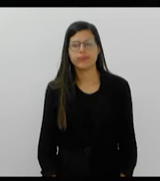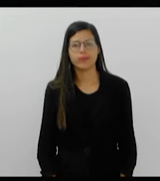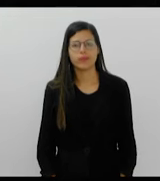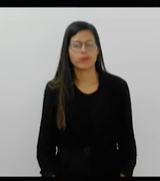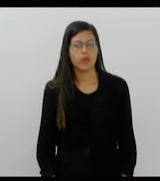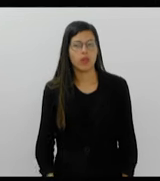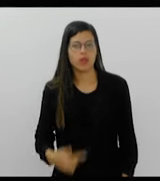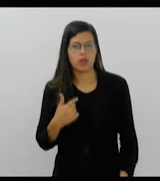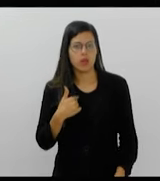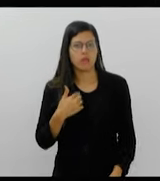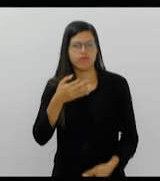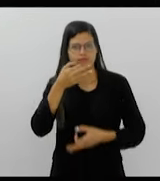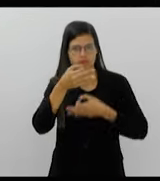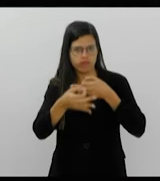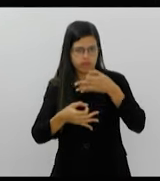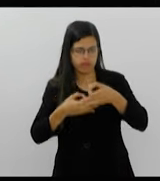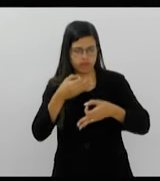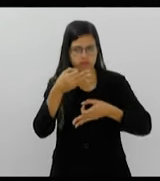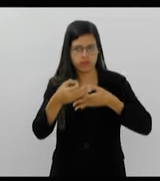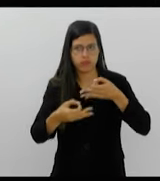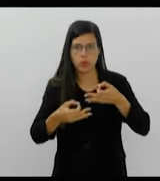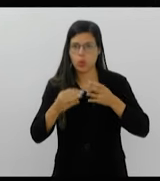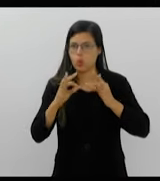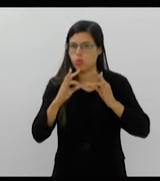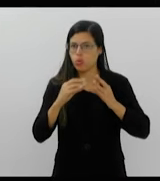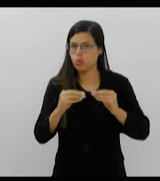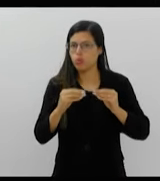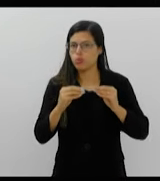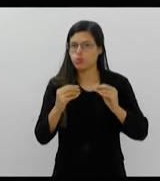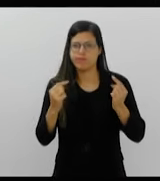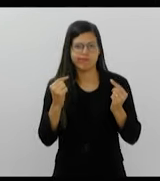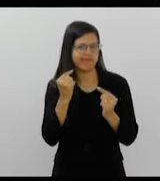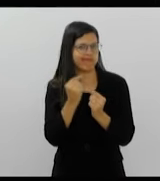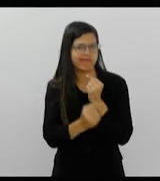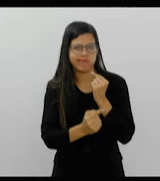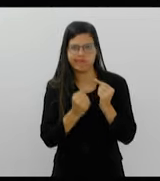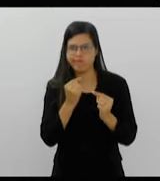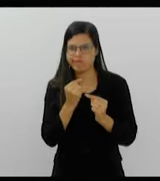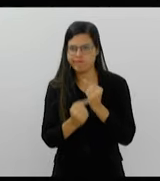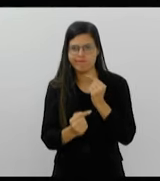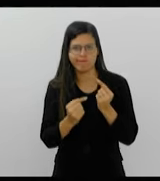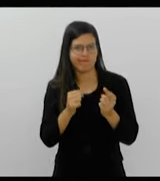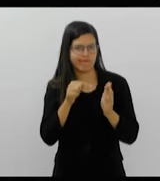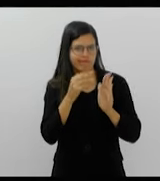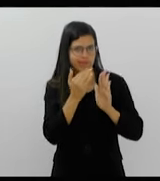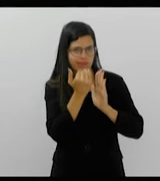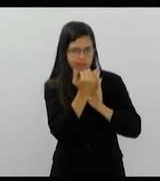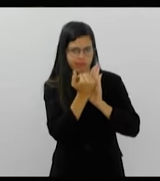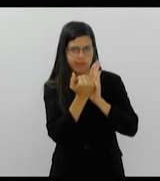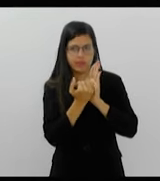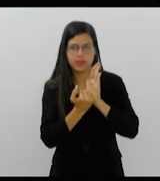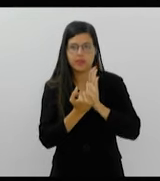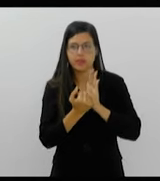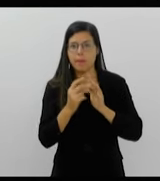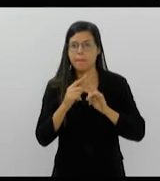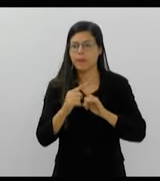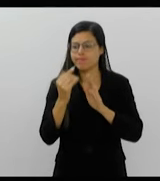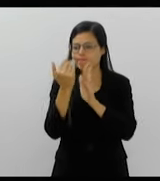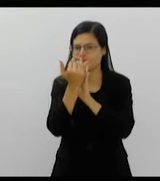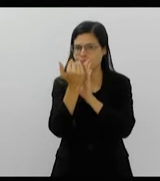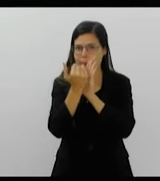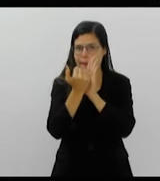comentando todos os pontos contraditórios. Mas, como listei